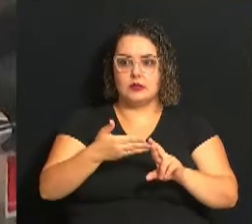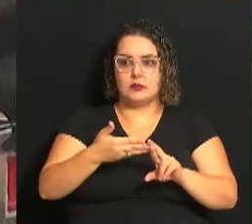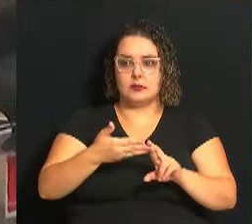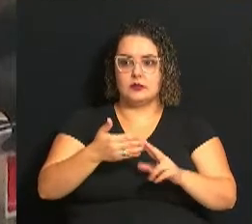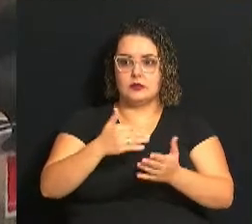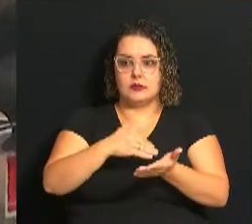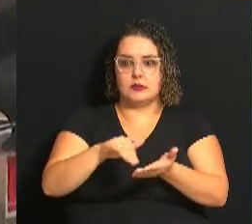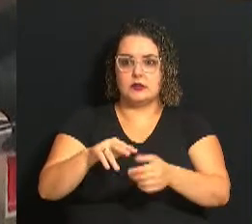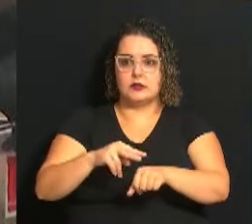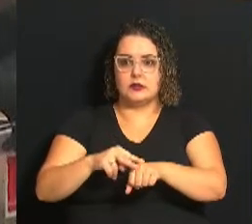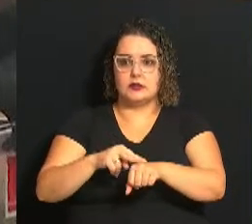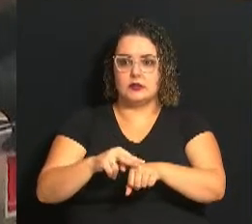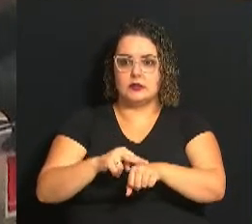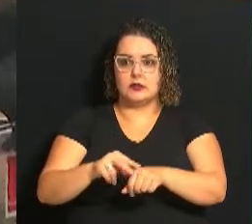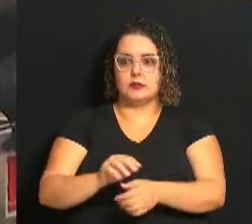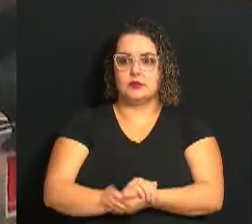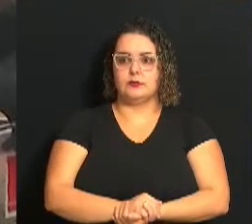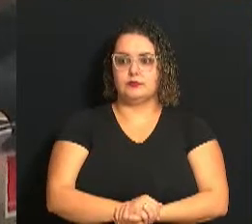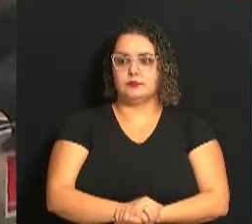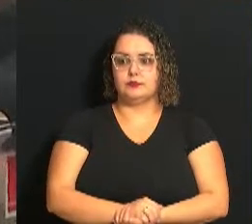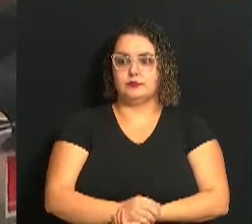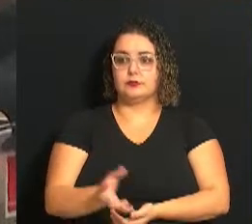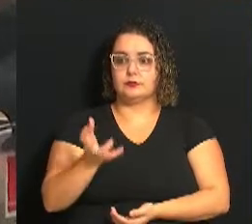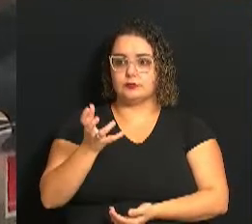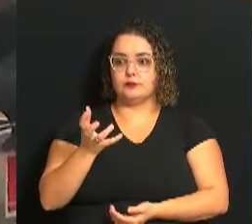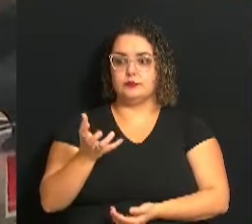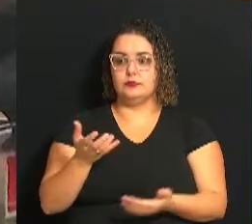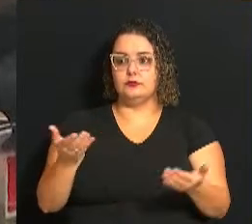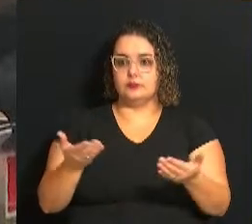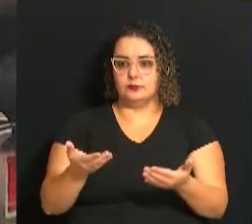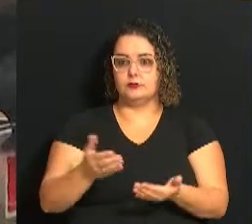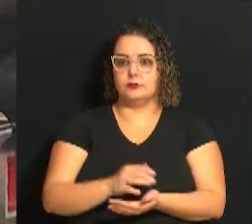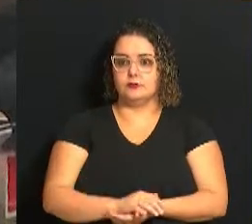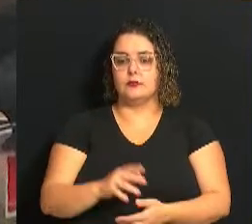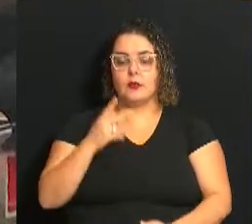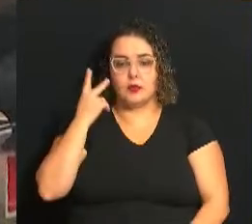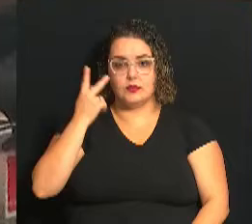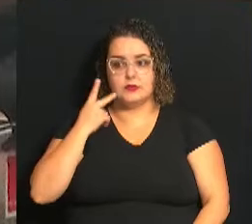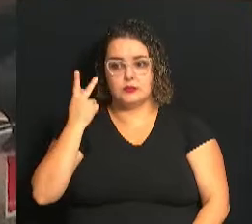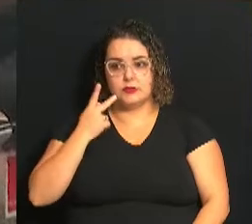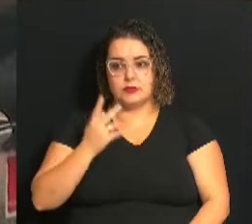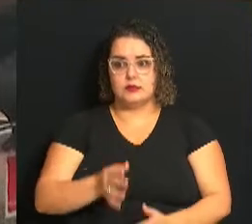Rogério Menezes. Desde já gostaria de passar a palavra aos vereadores,